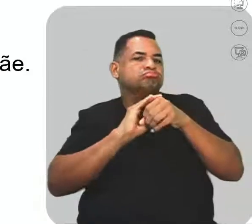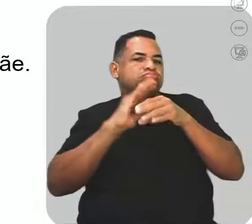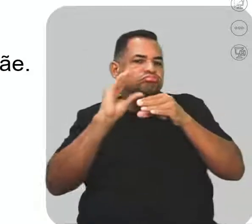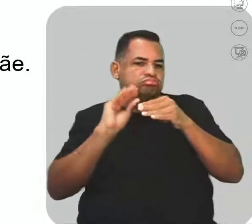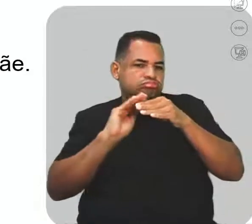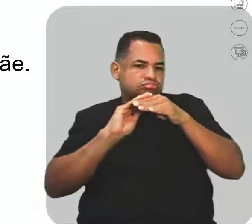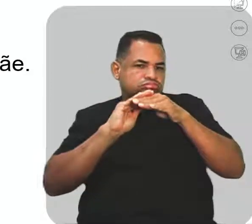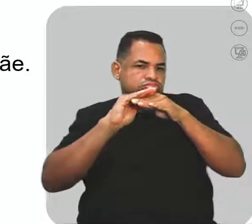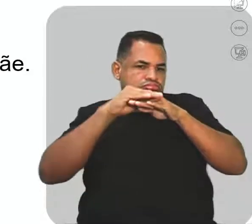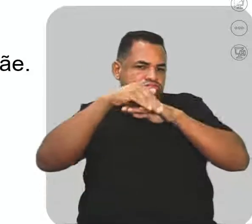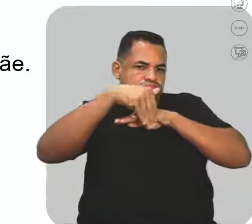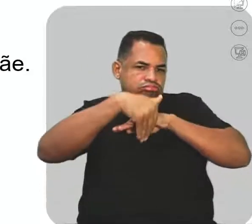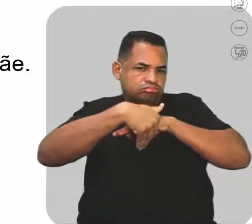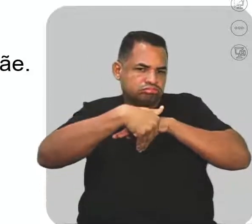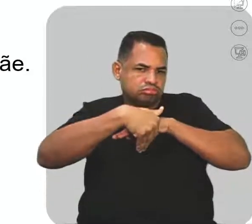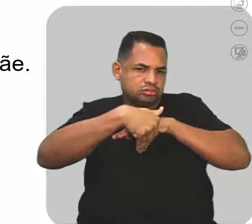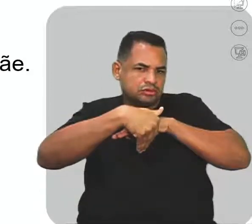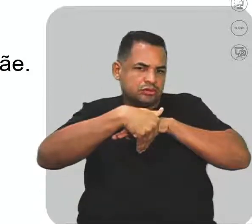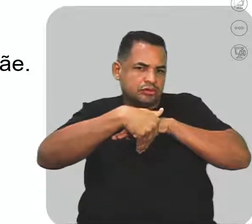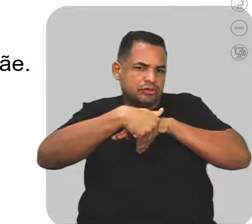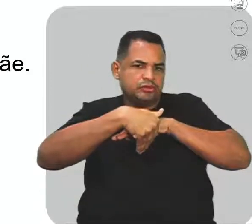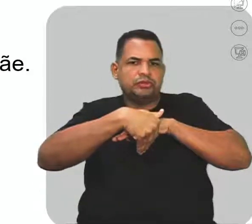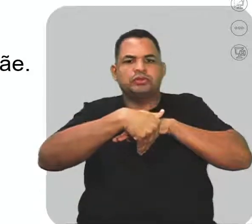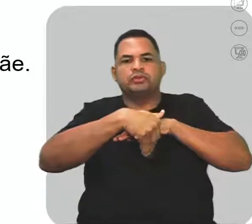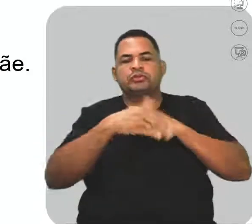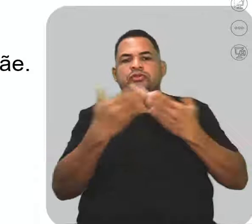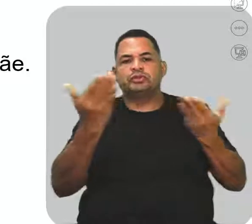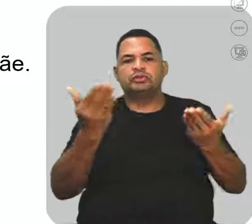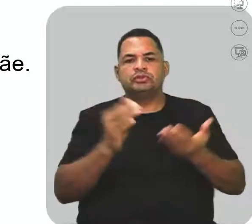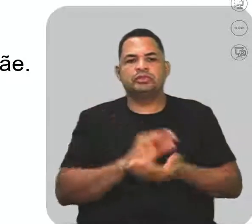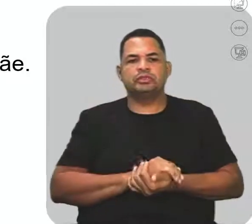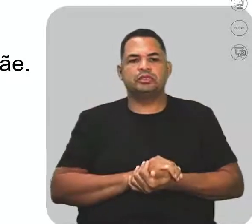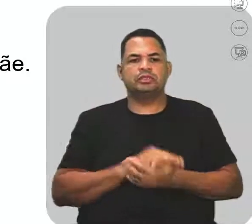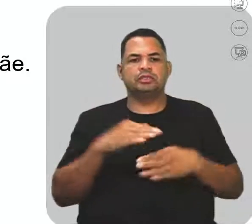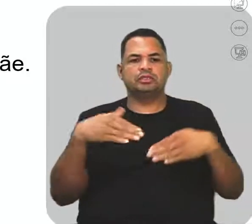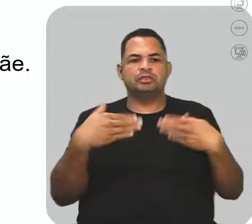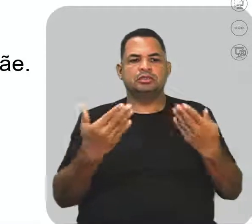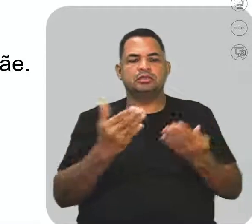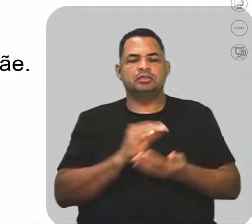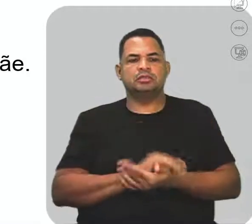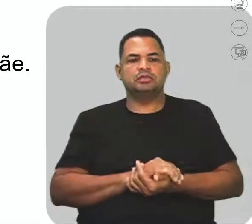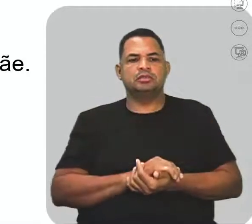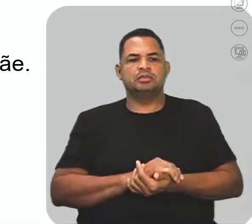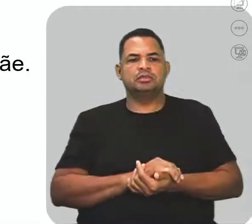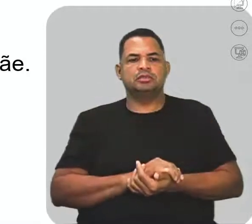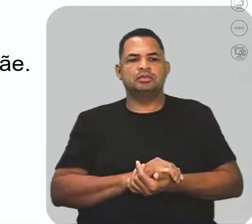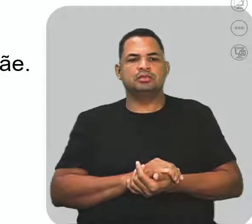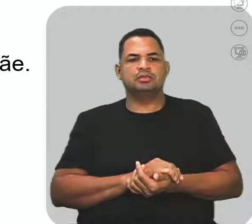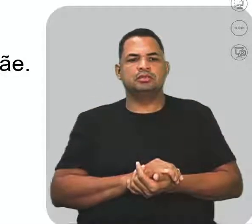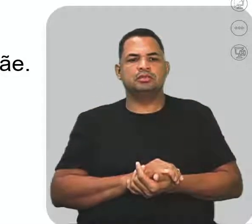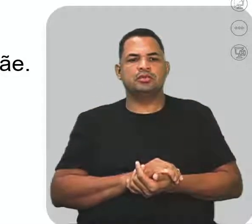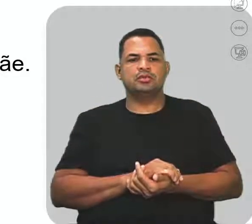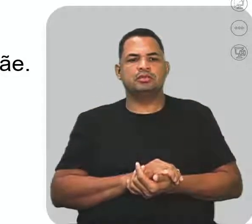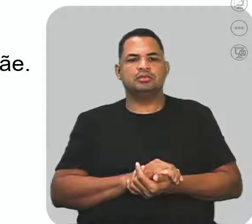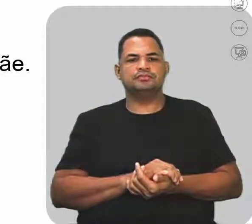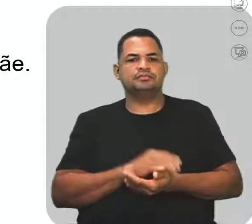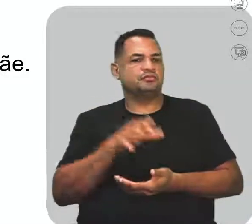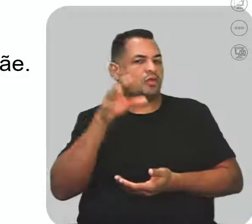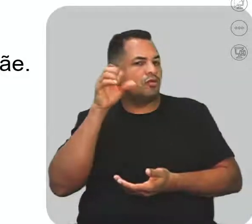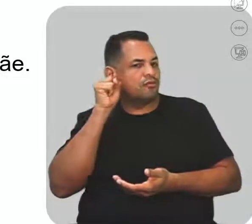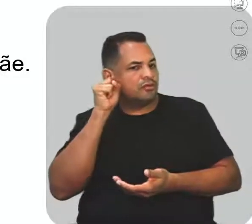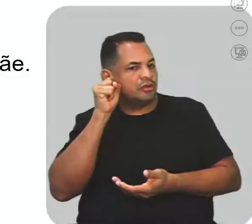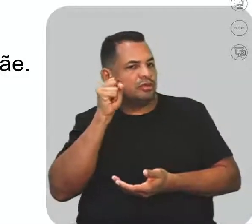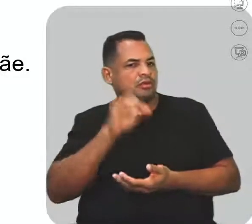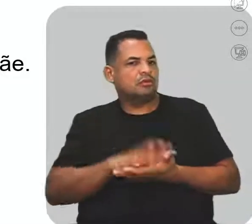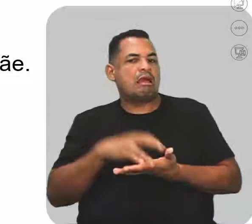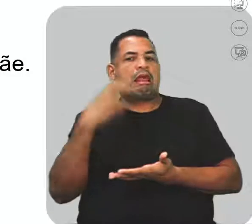nós temos aqui quantos verbos? Vou gritar, olha só, uma locução aqui. Ouvir,